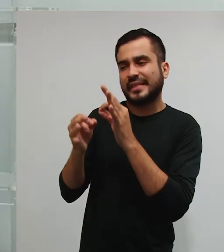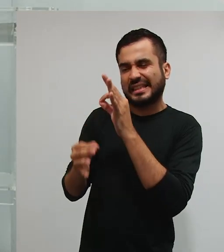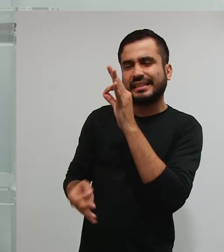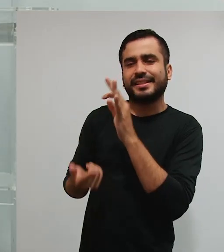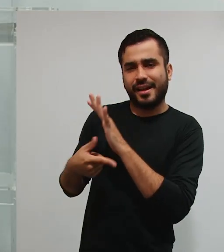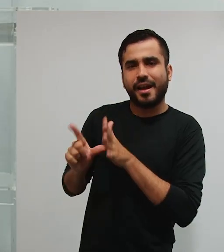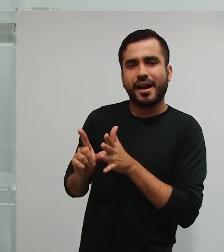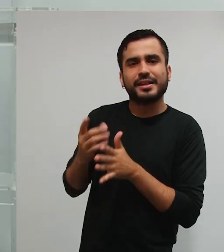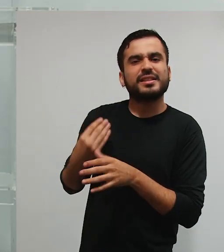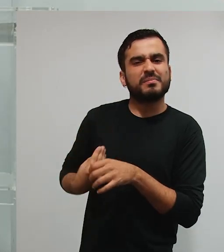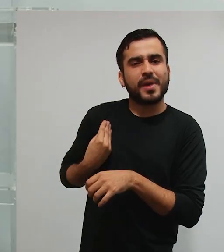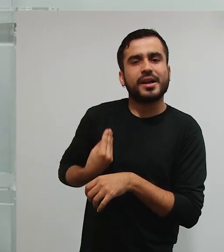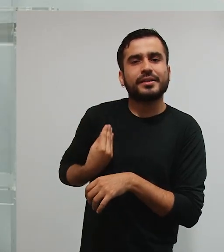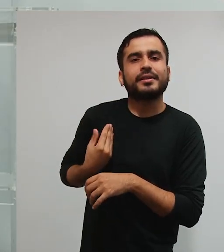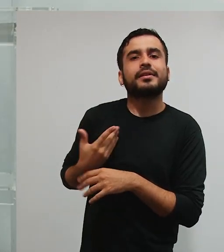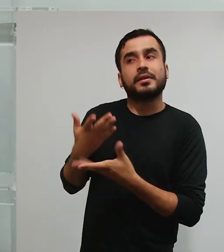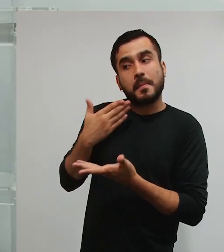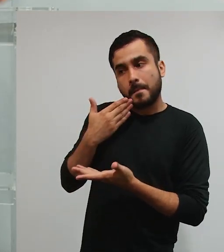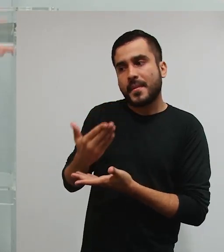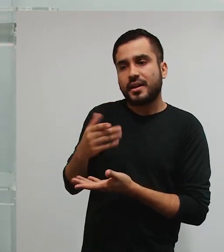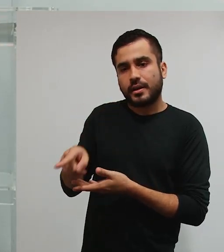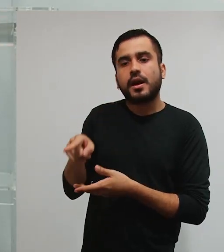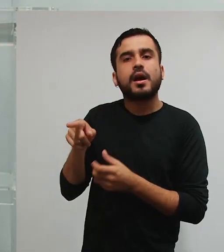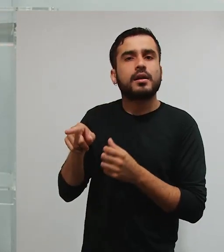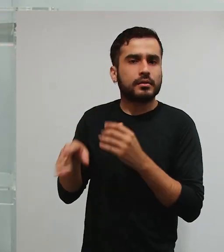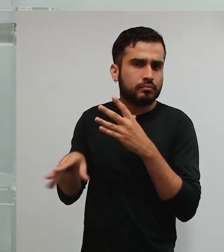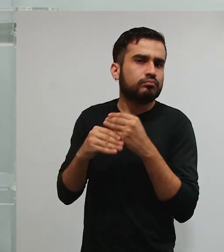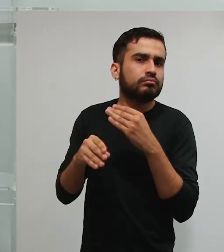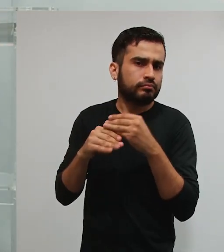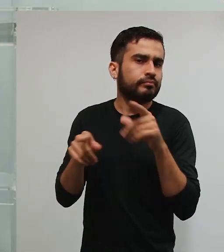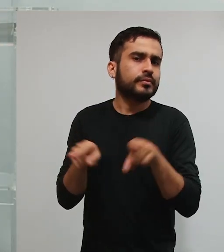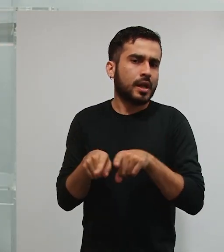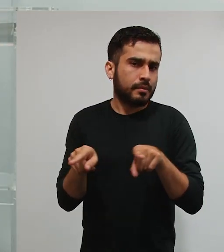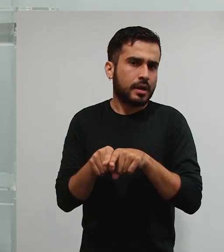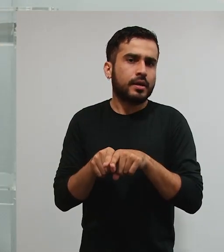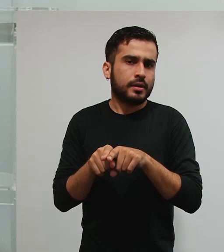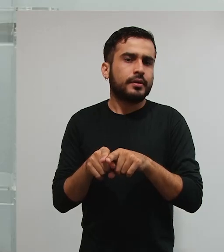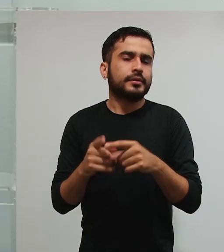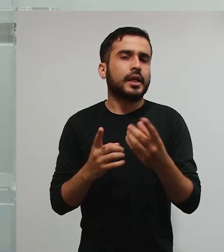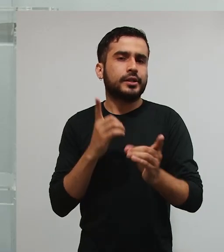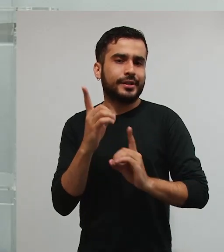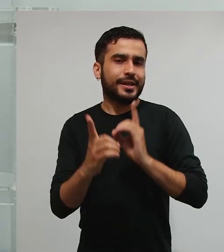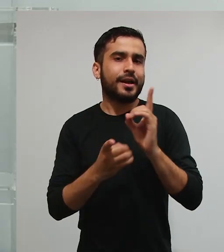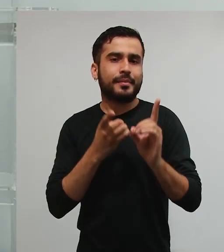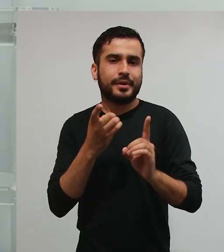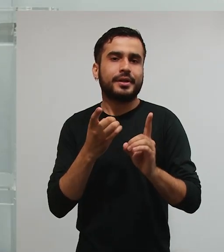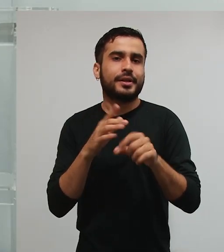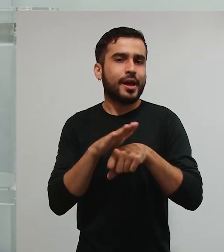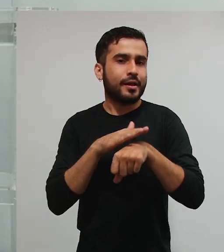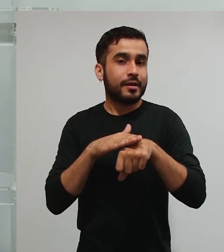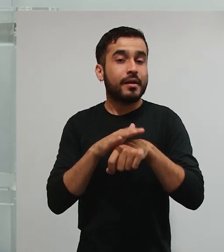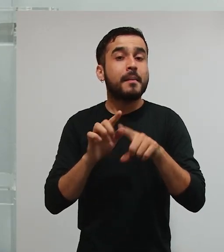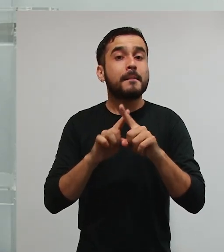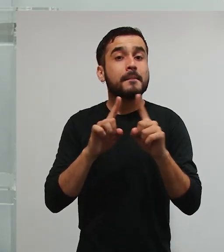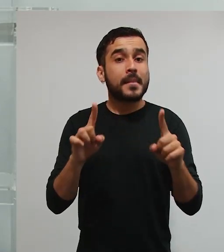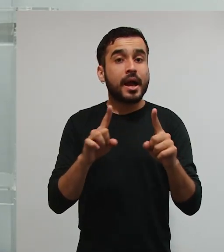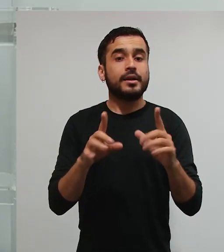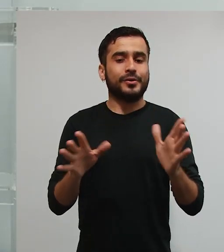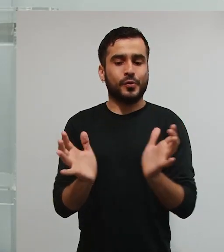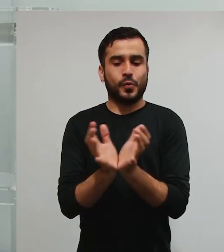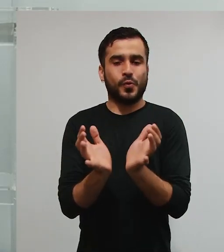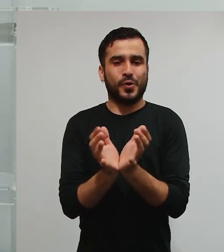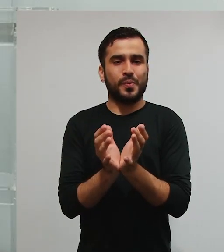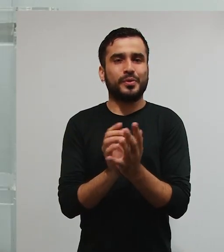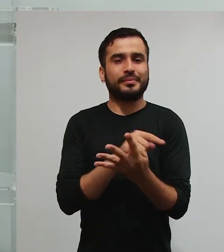pessoa que estava mais participativa, até porque também ela colabora na dinâmica da conversação. Mas é importante que vocês, que são o